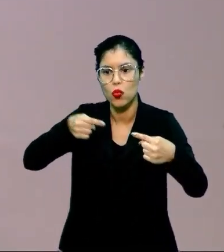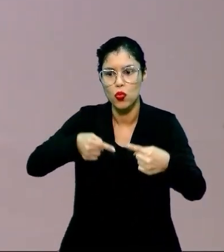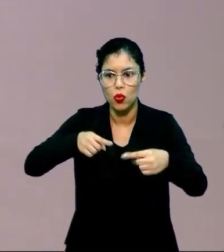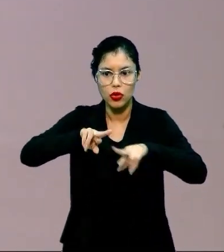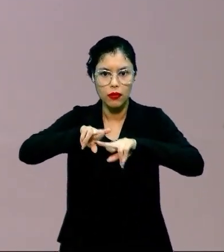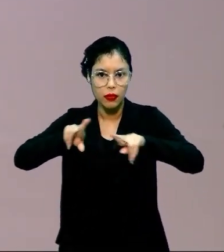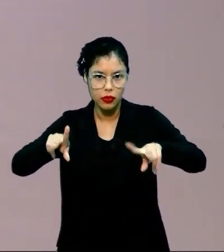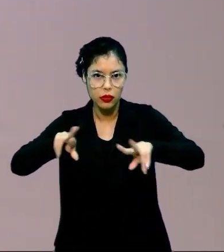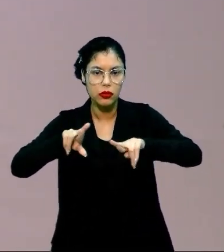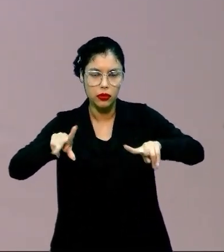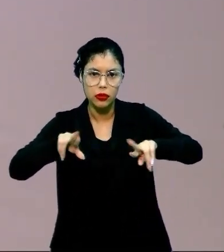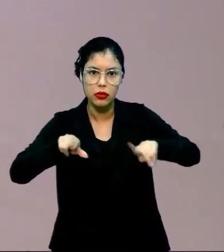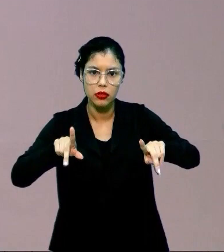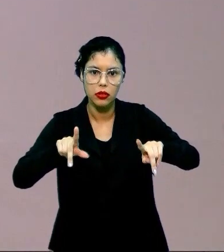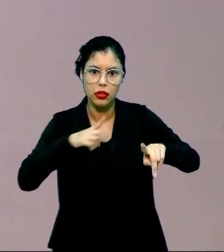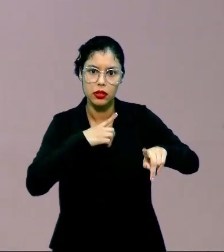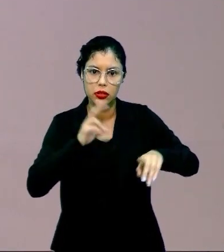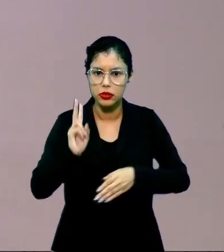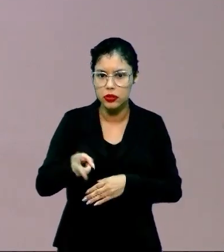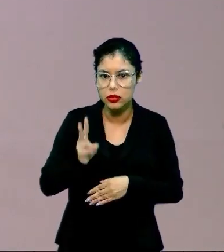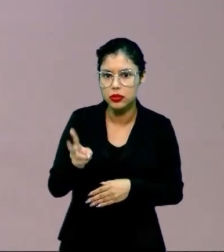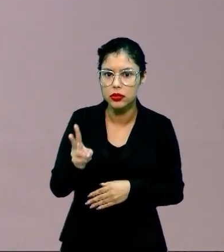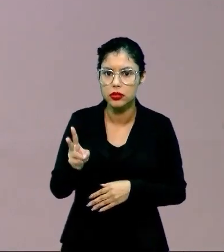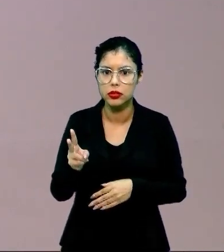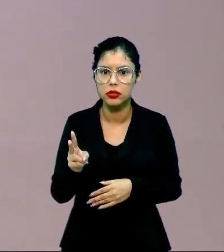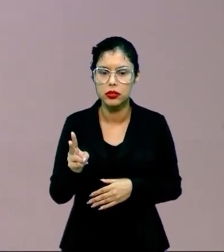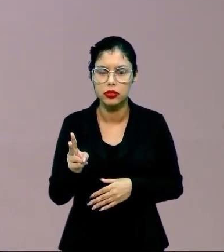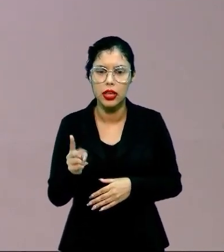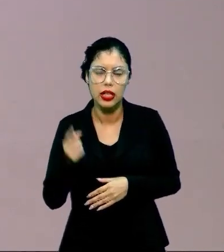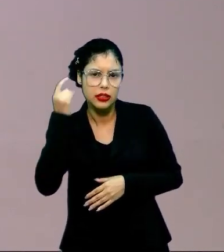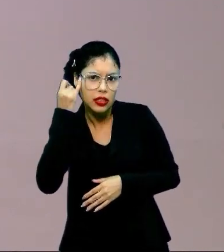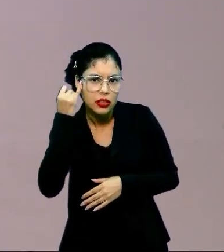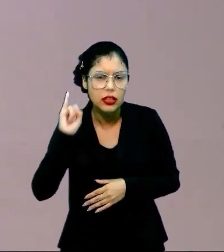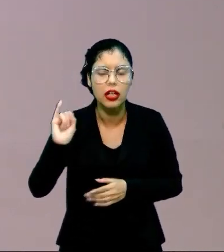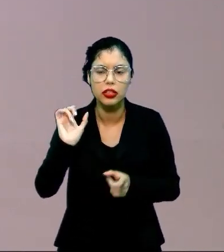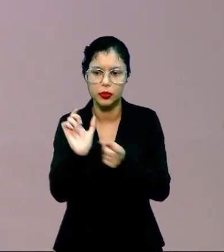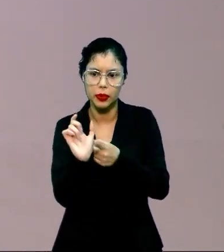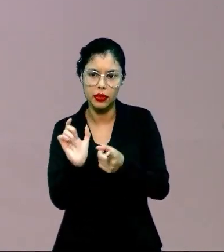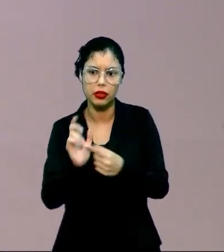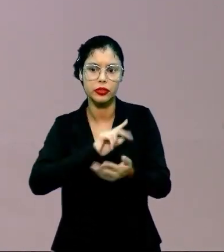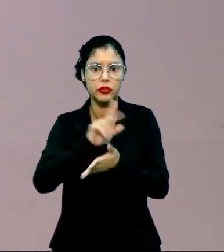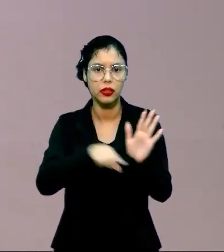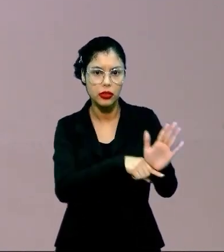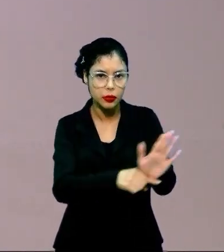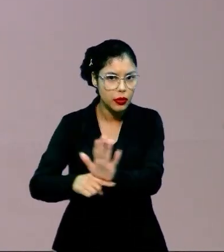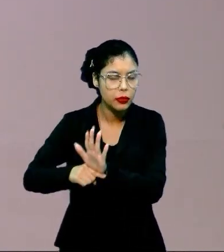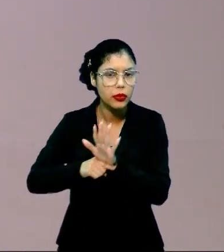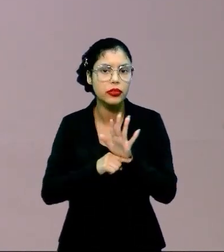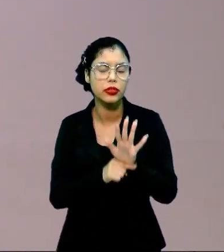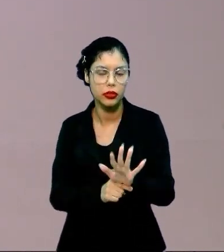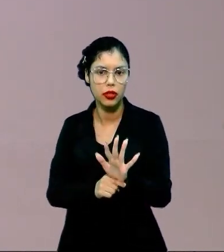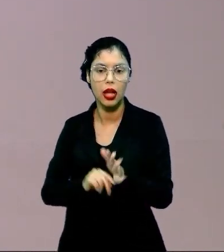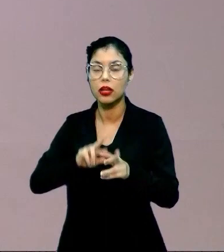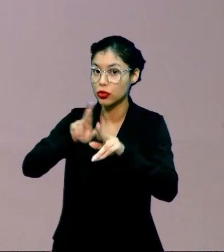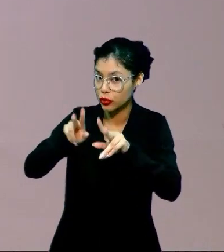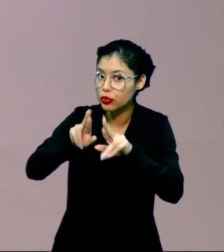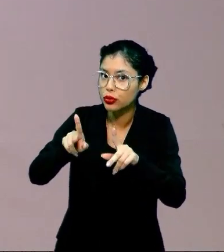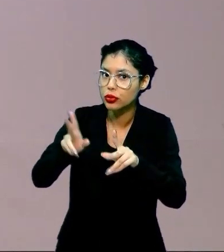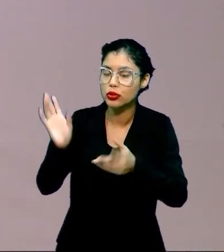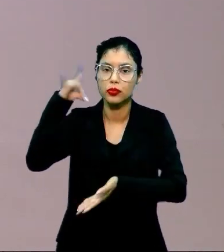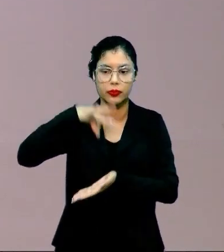diferença. Poxa, ele faz sempre esse jogo de ideias, jogo de palavras para mostrar essa diferença